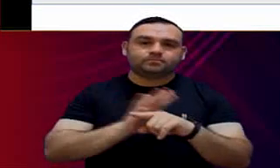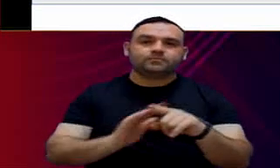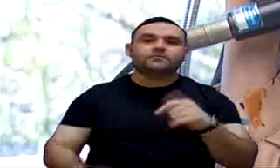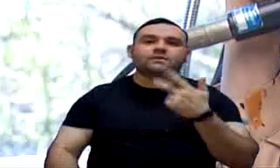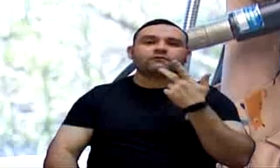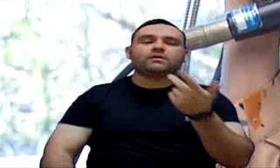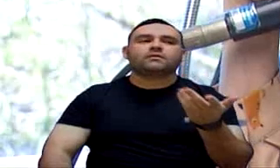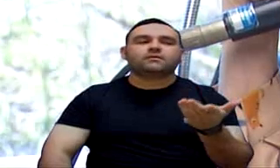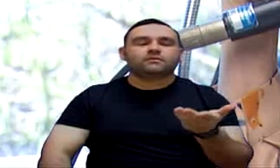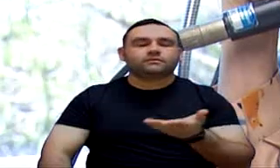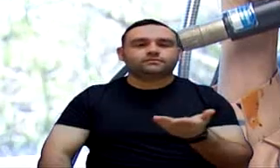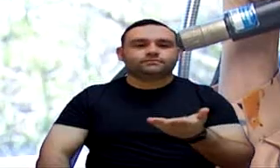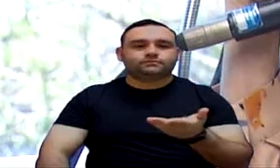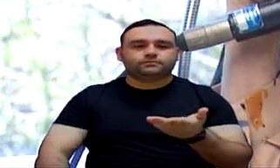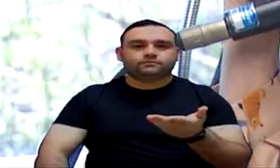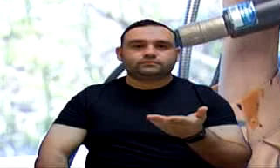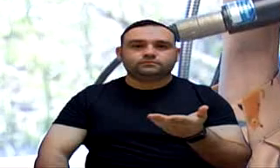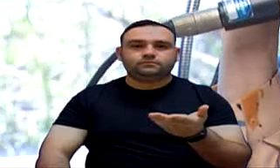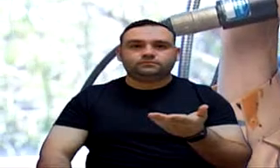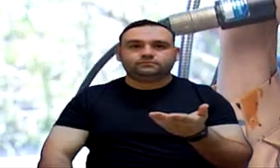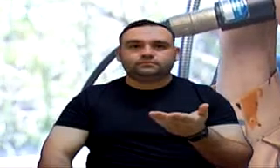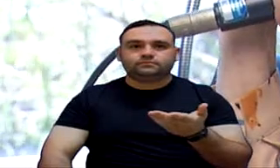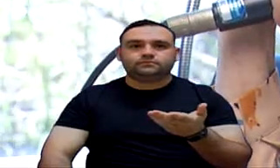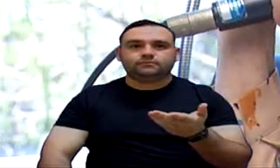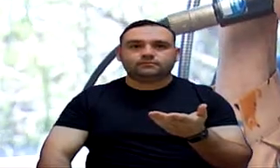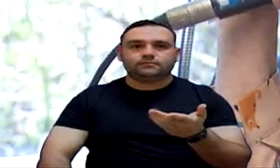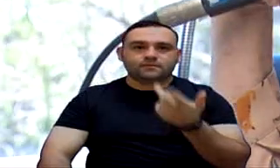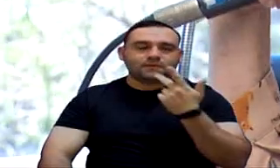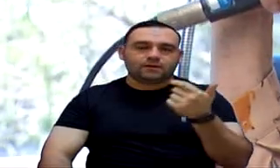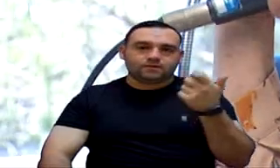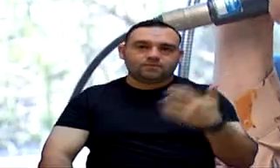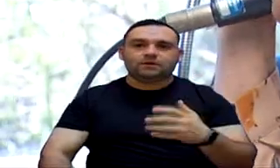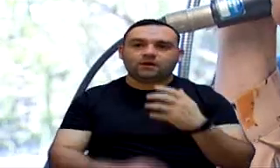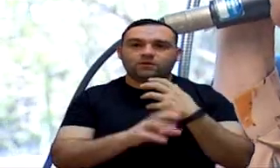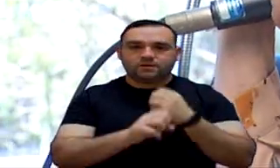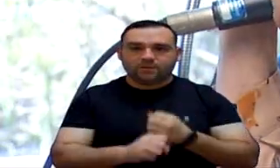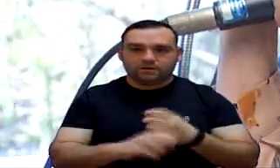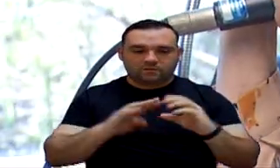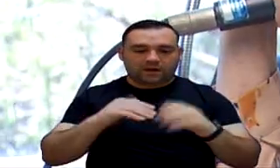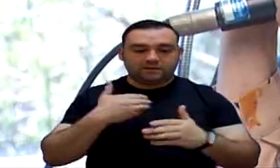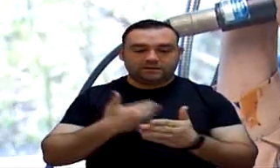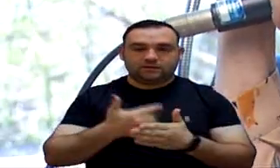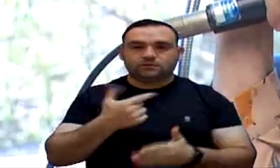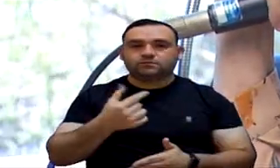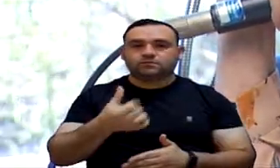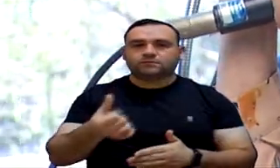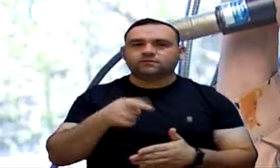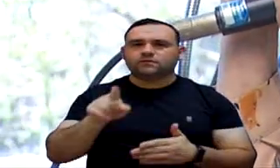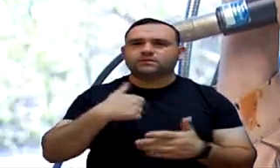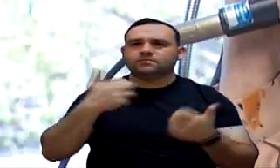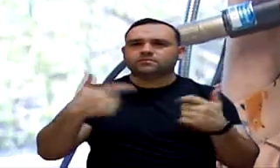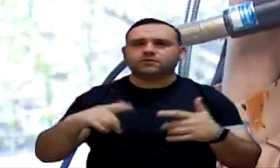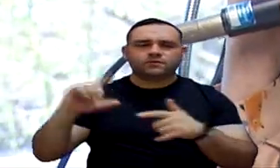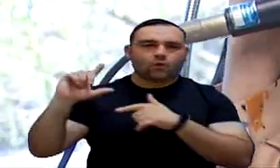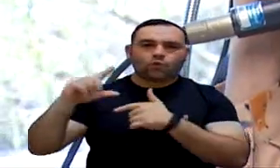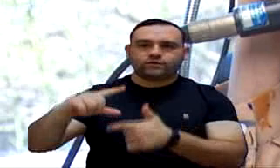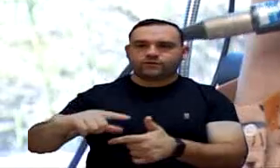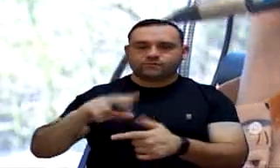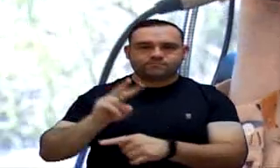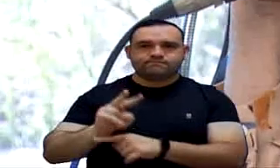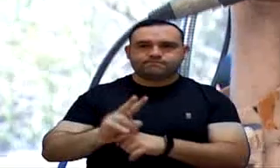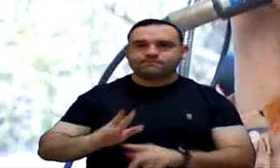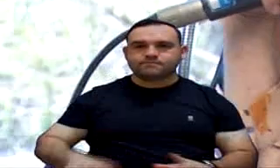o senhor foi aqui na falando dos orçamentos até 2026 absolutamente conservador